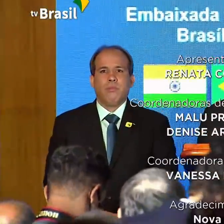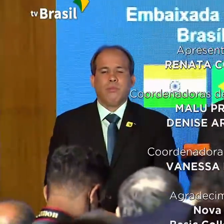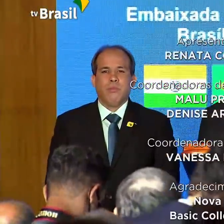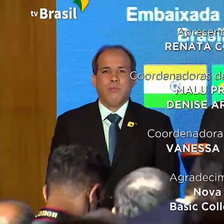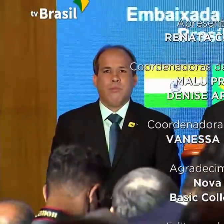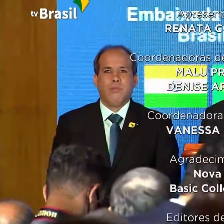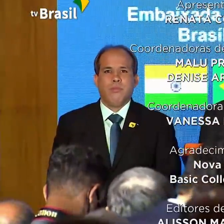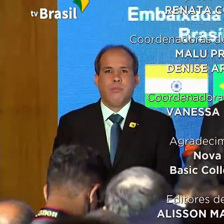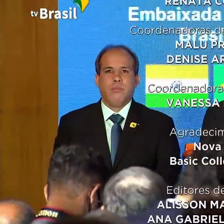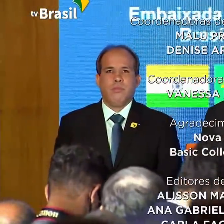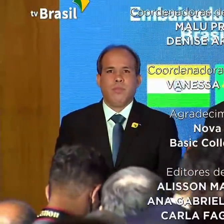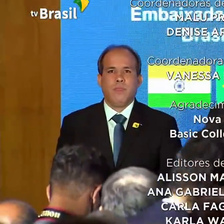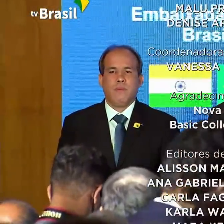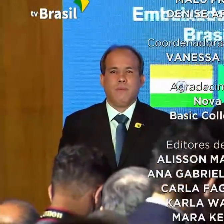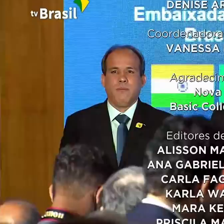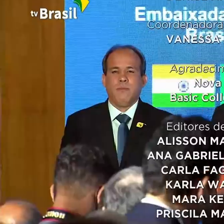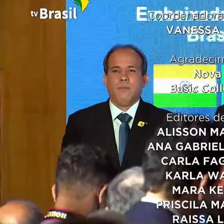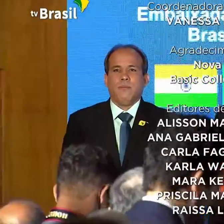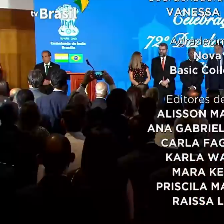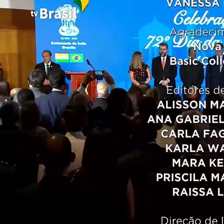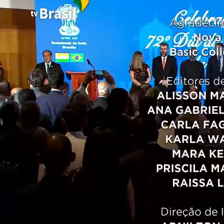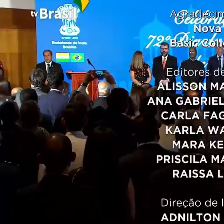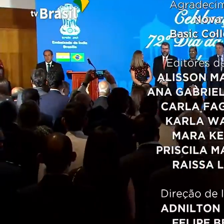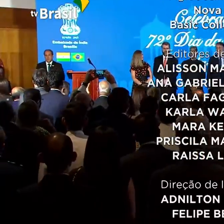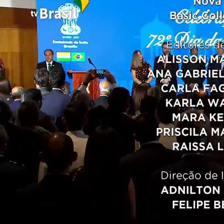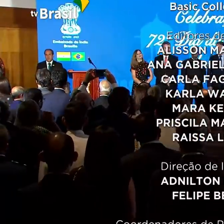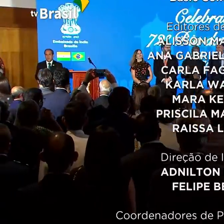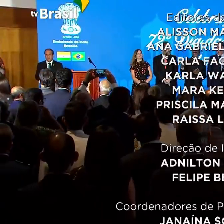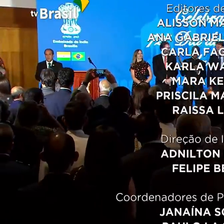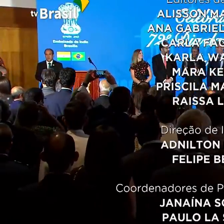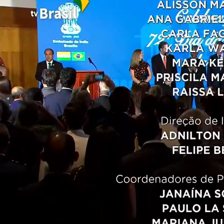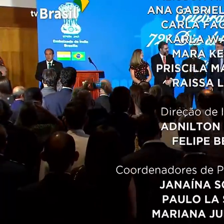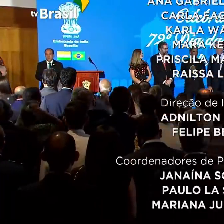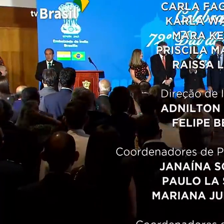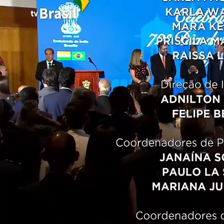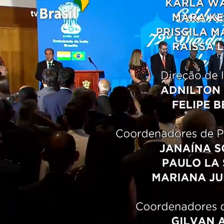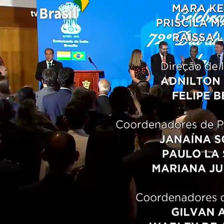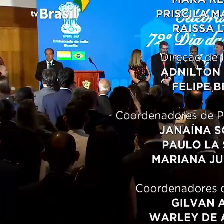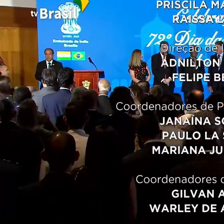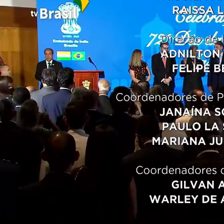E aí te